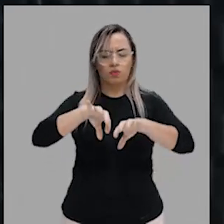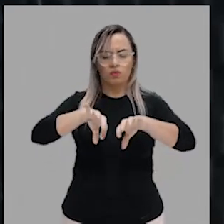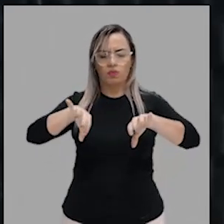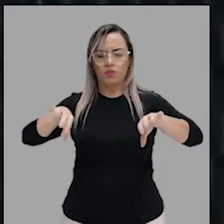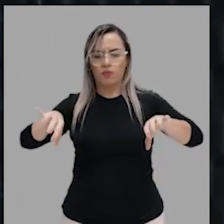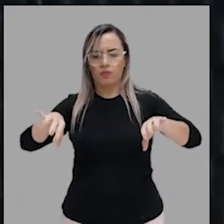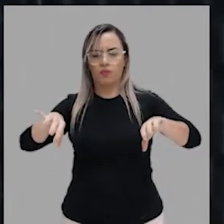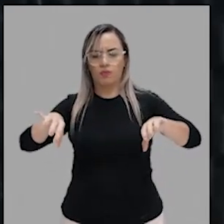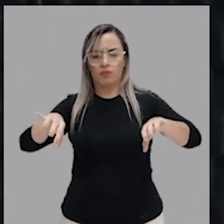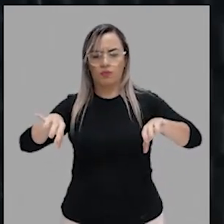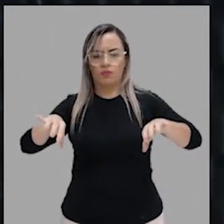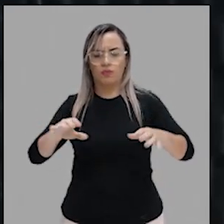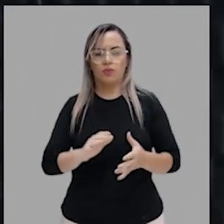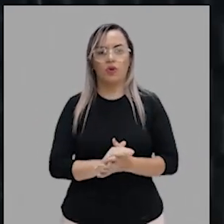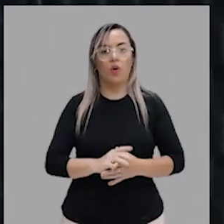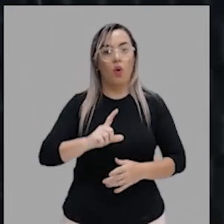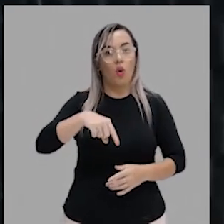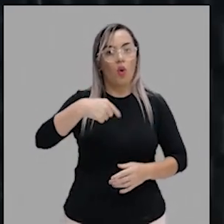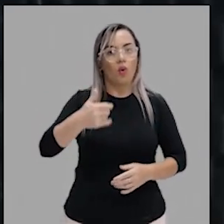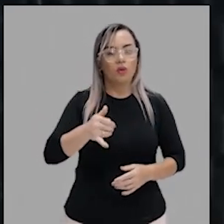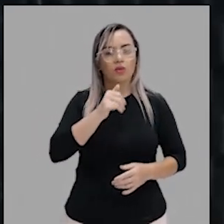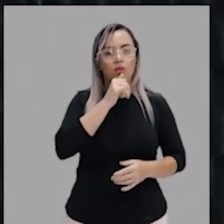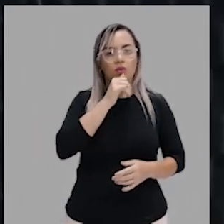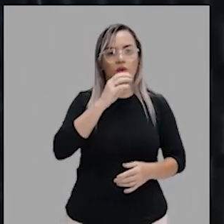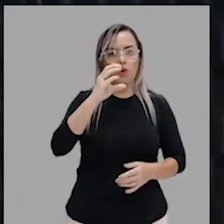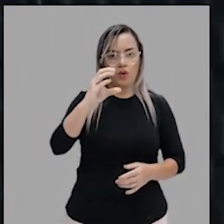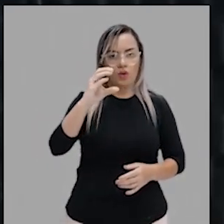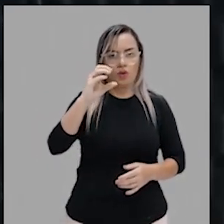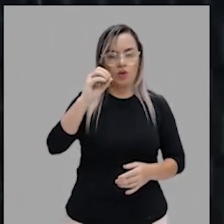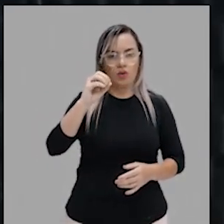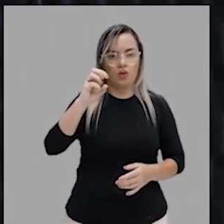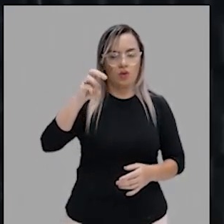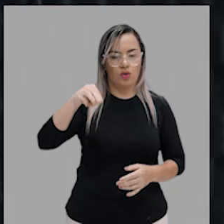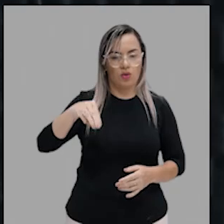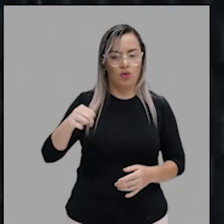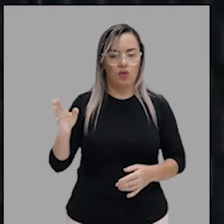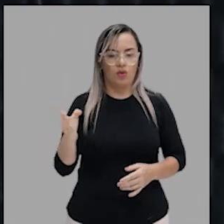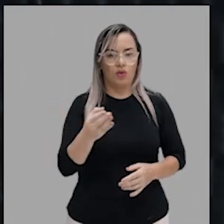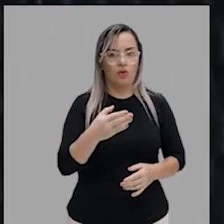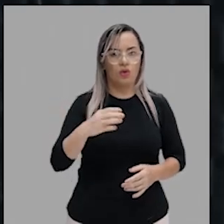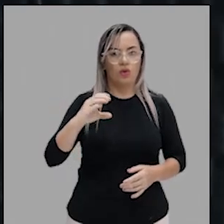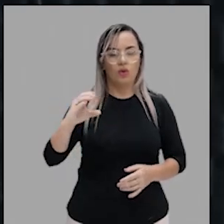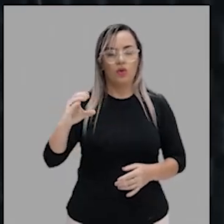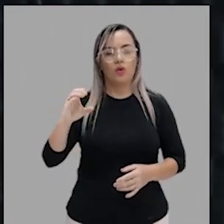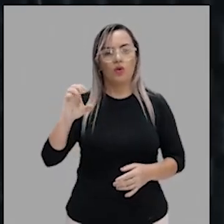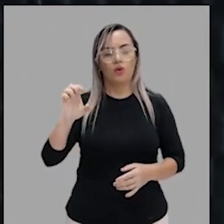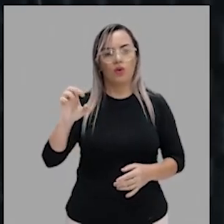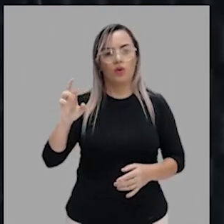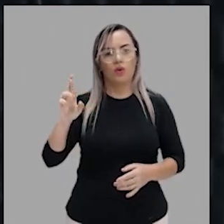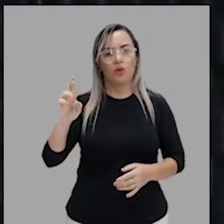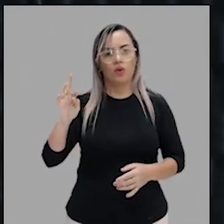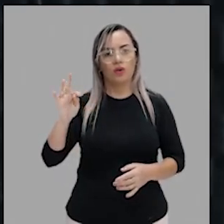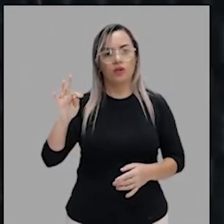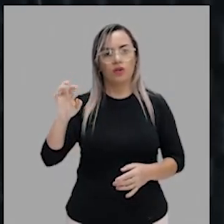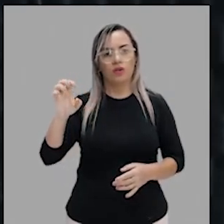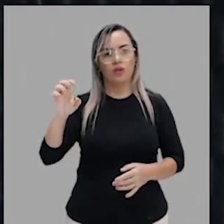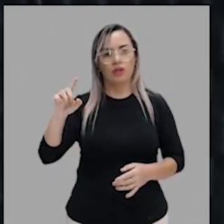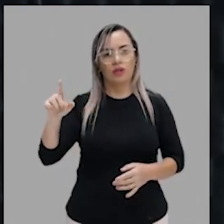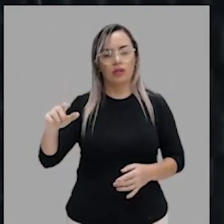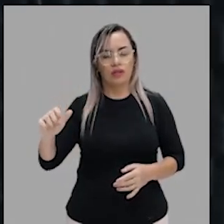Com certeza, que é uma locução adverbial. De repente,